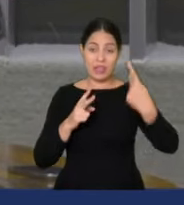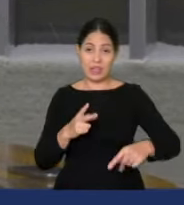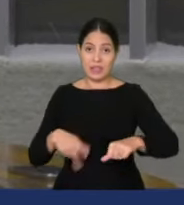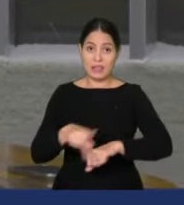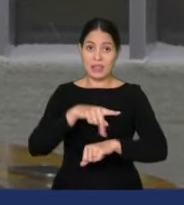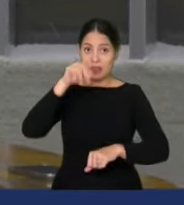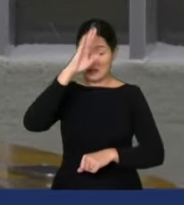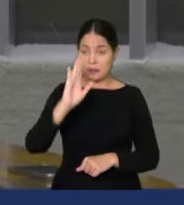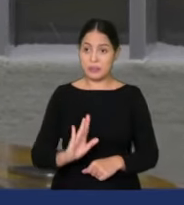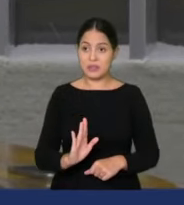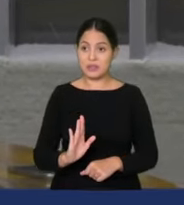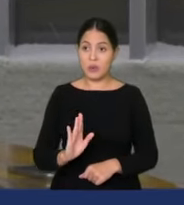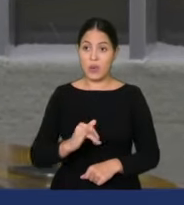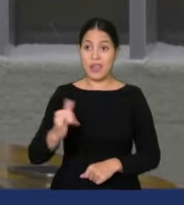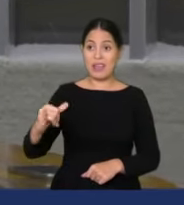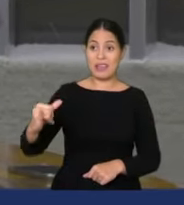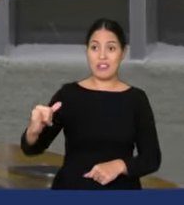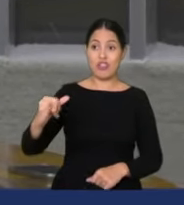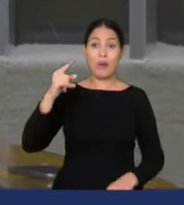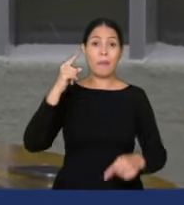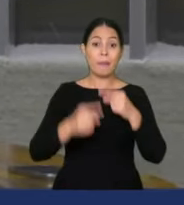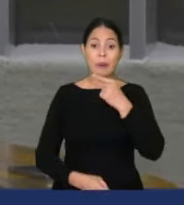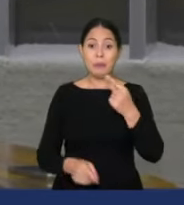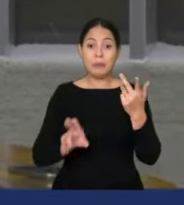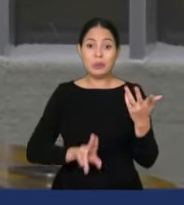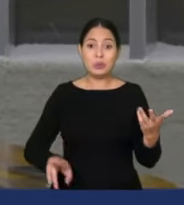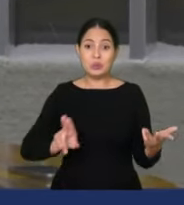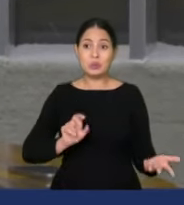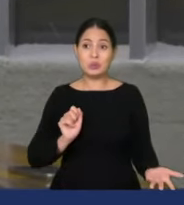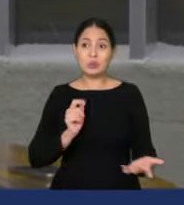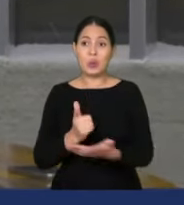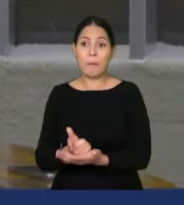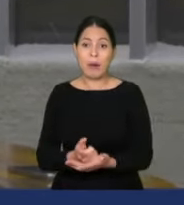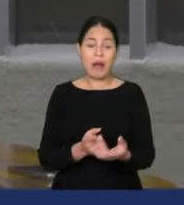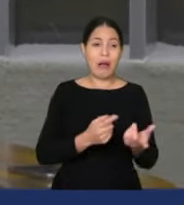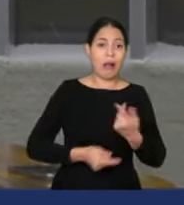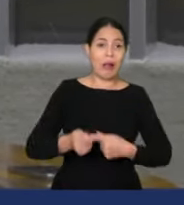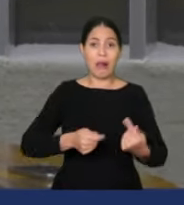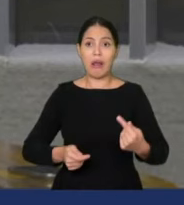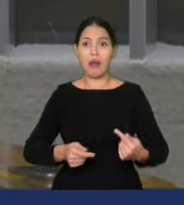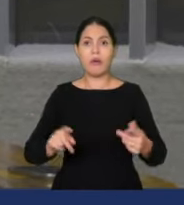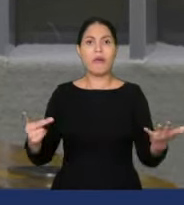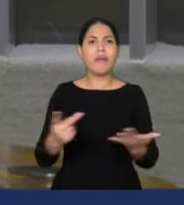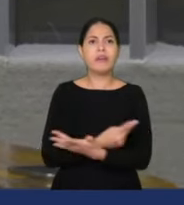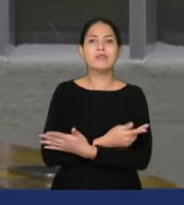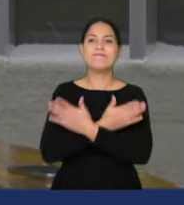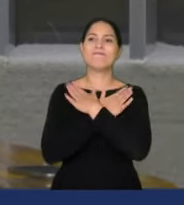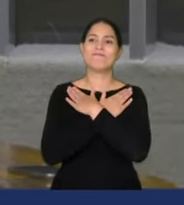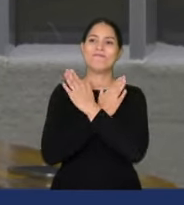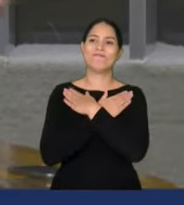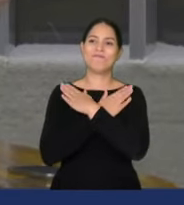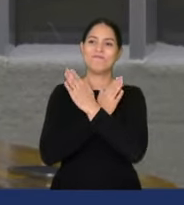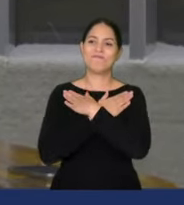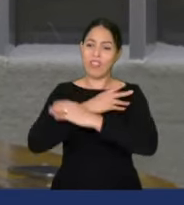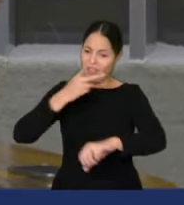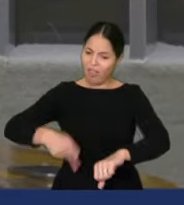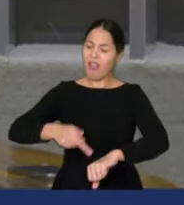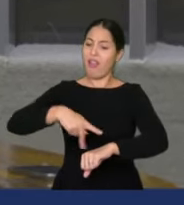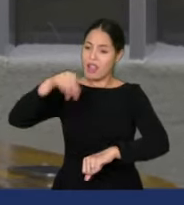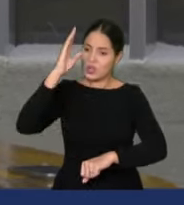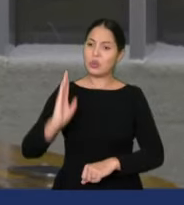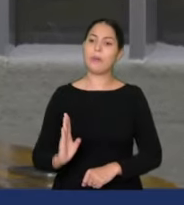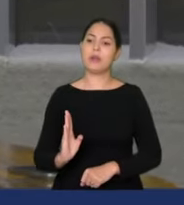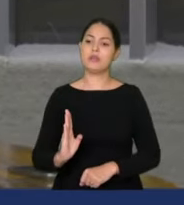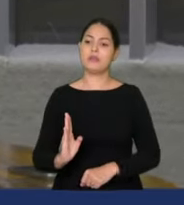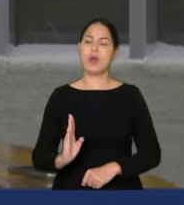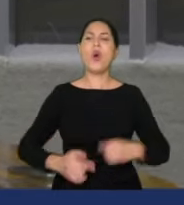fica proibitivo numa economia globalizada, gerando desemprego no nosso país. Não há política energética,